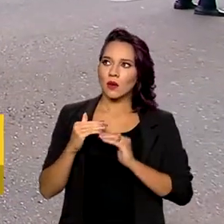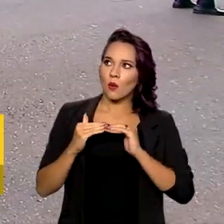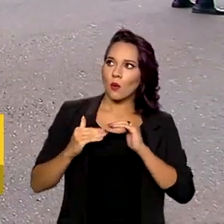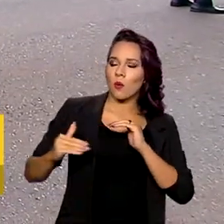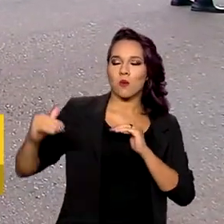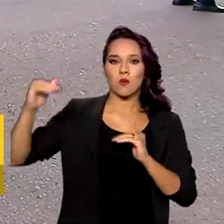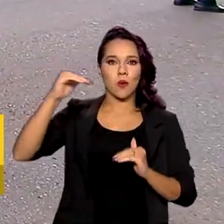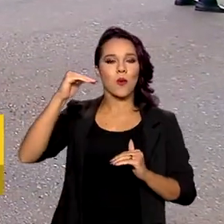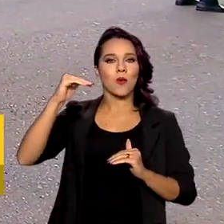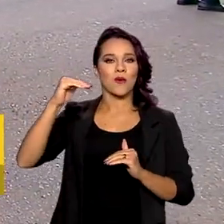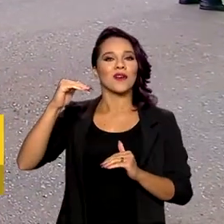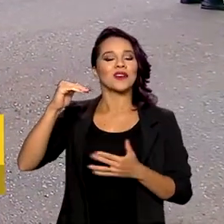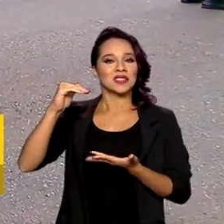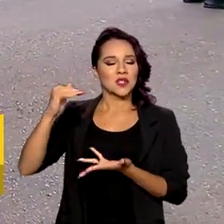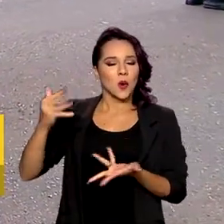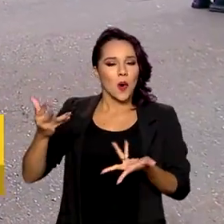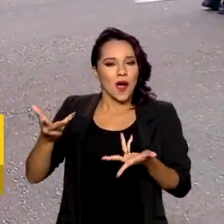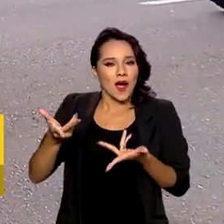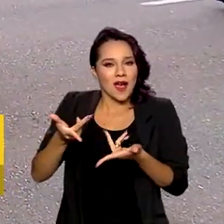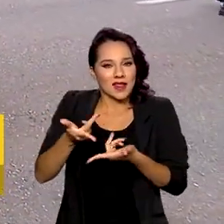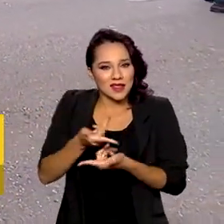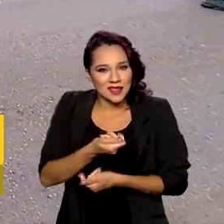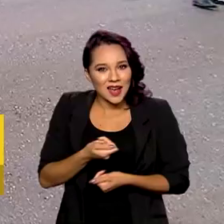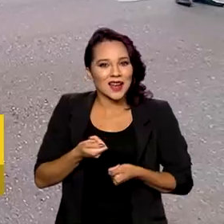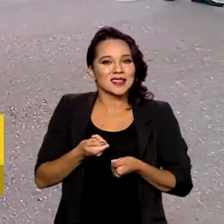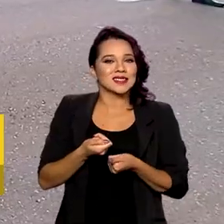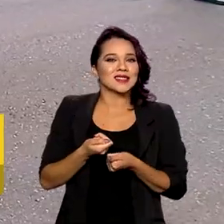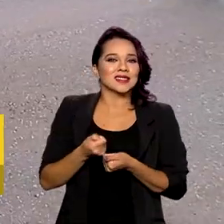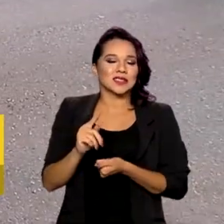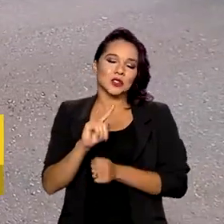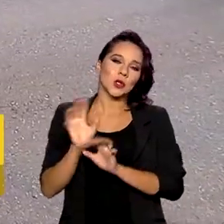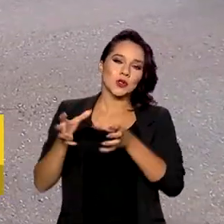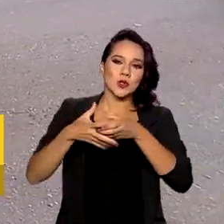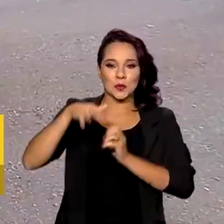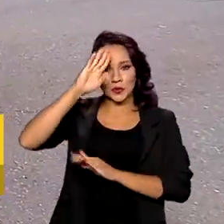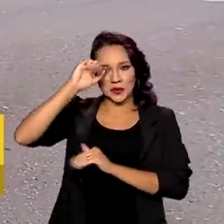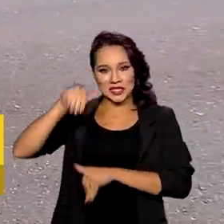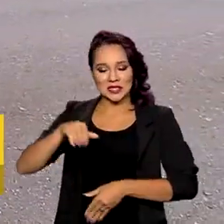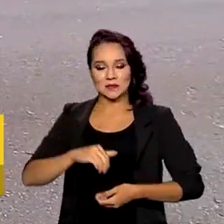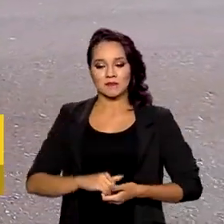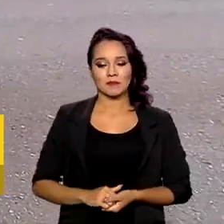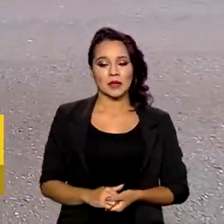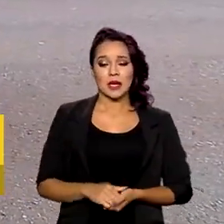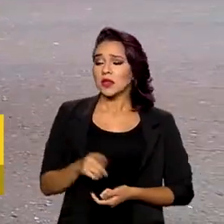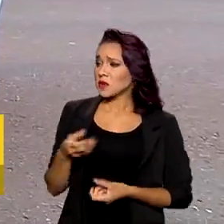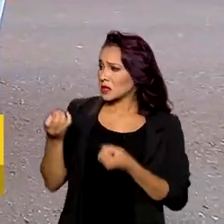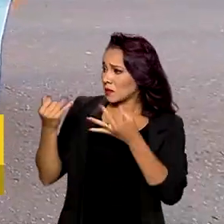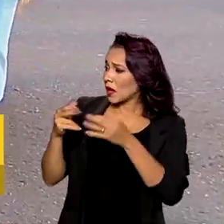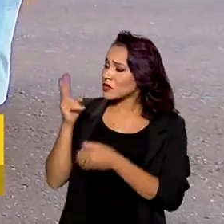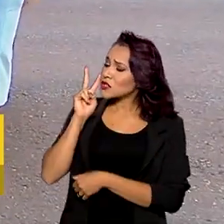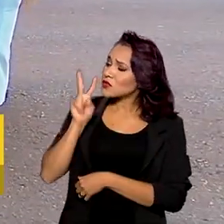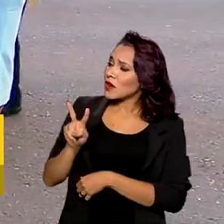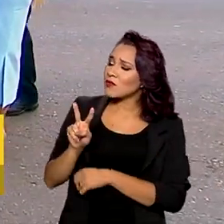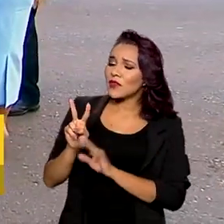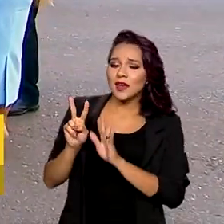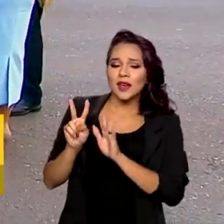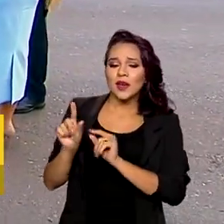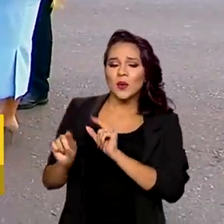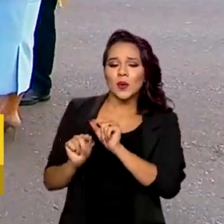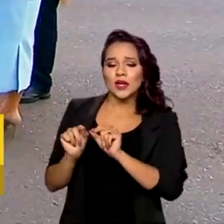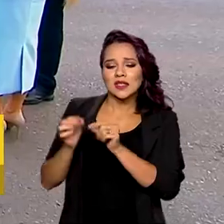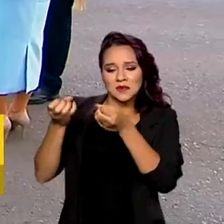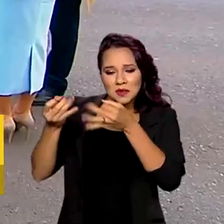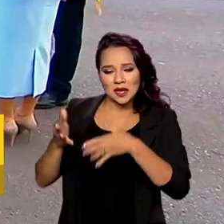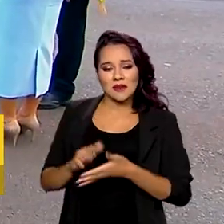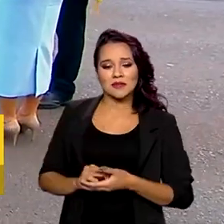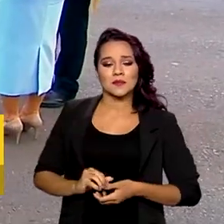né, na nossa, de qualidade, né, de operacionalidade nas nossas tropas. O senhor explicava para a gente, né, o que a gente vai ver hoje, adiantava já para a gente o que a gente vai ver aqui